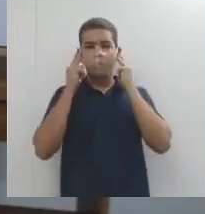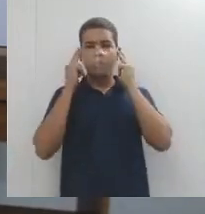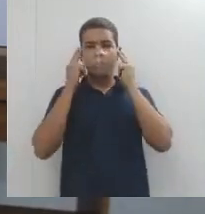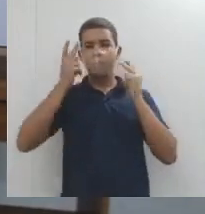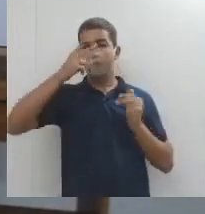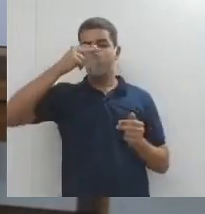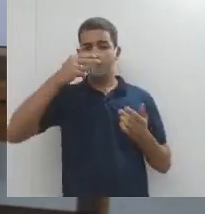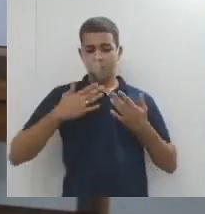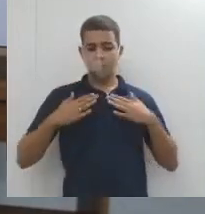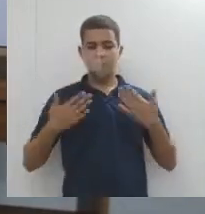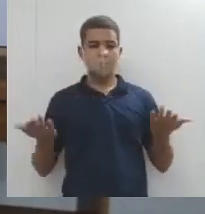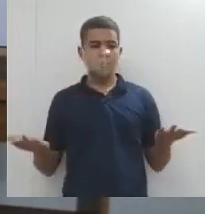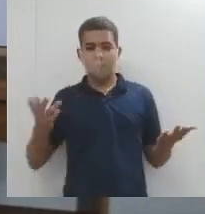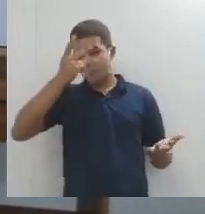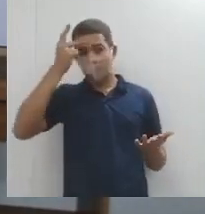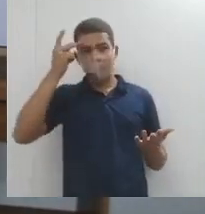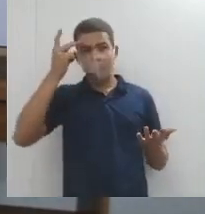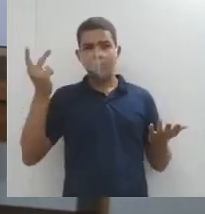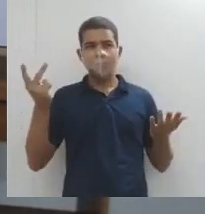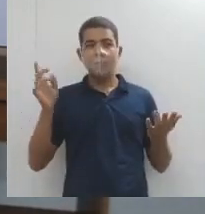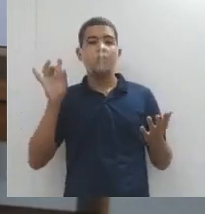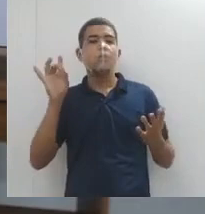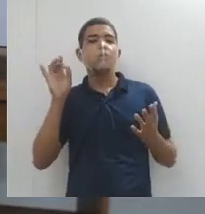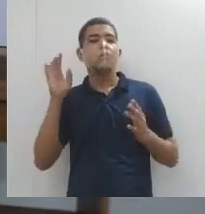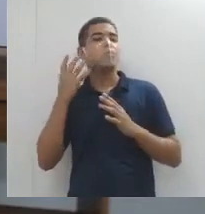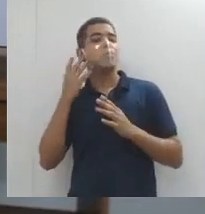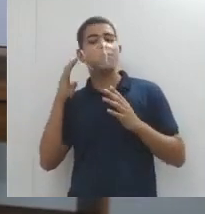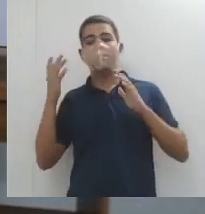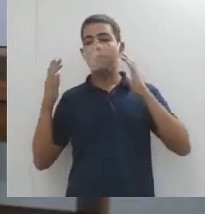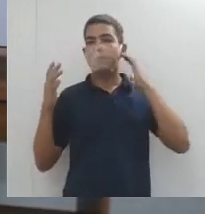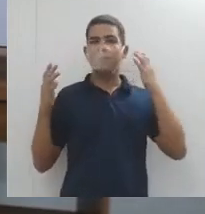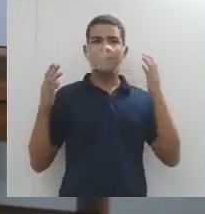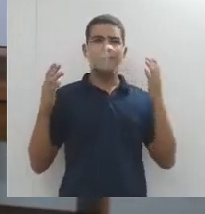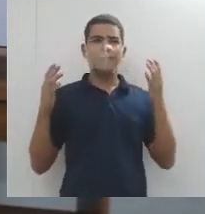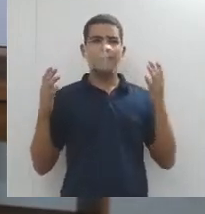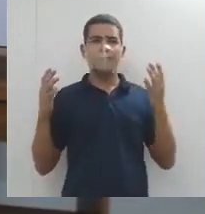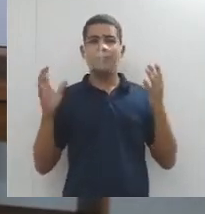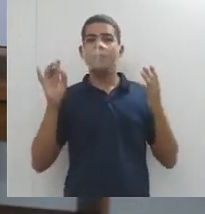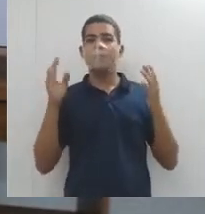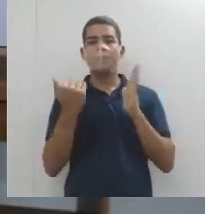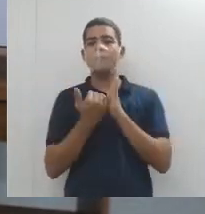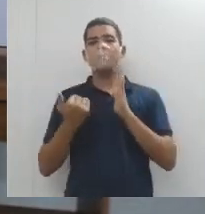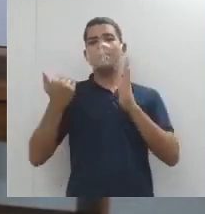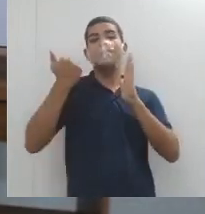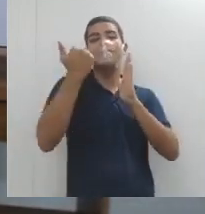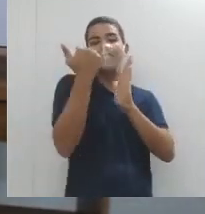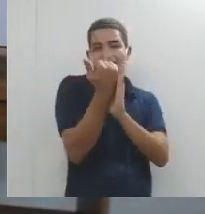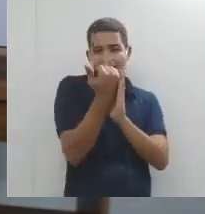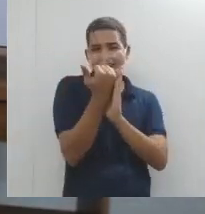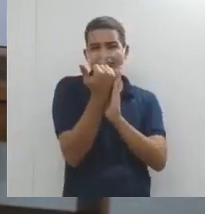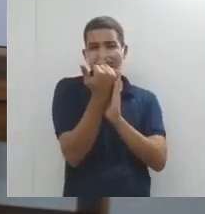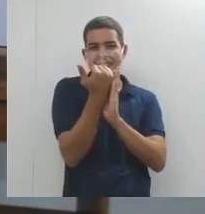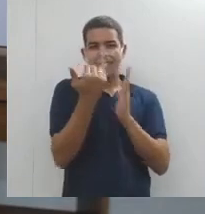sendo quem eu sou. Isso aqui é apenas um enfeite, que na verdade só vai, né,